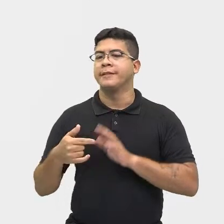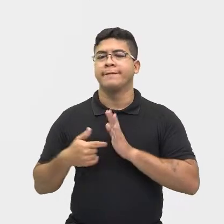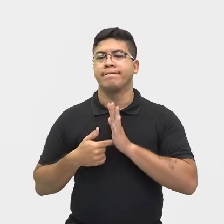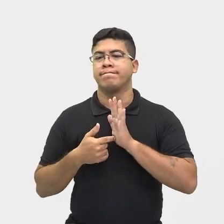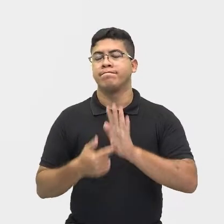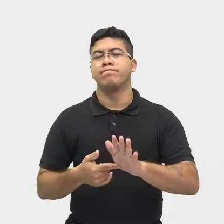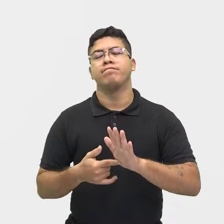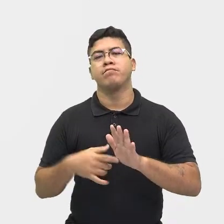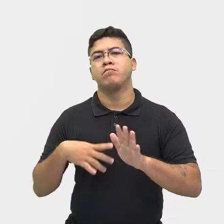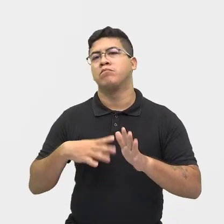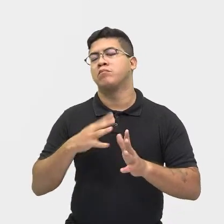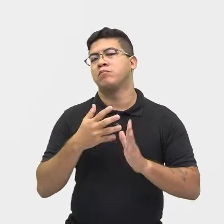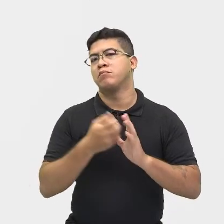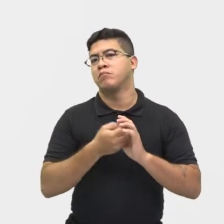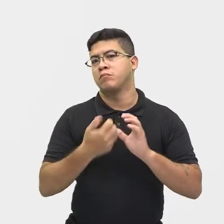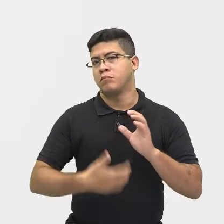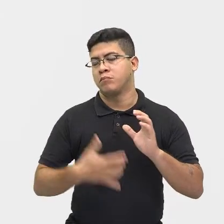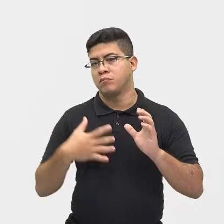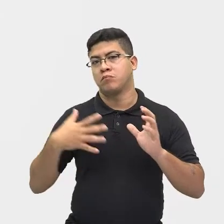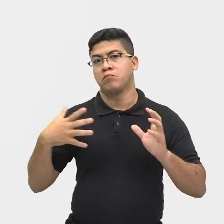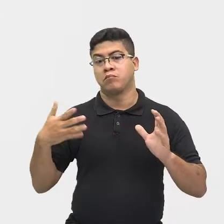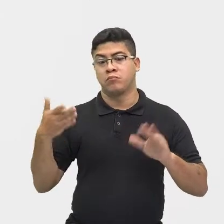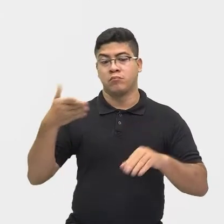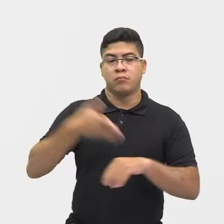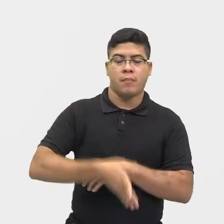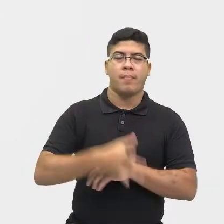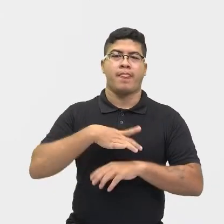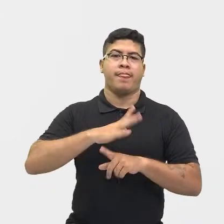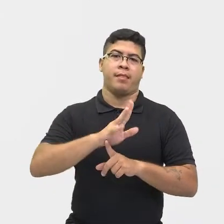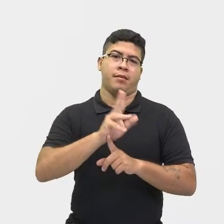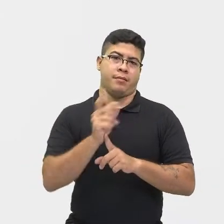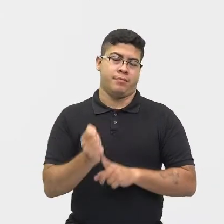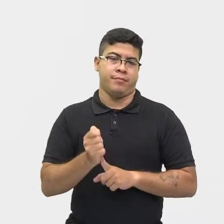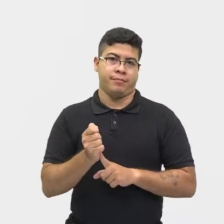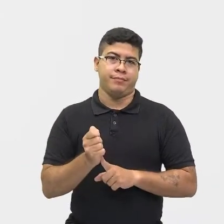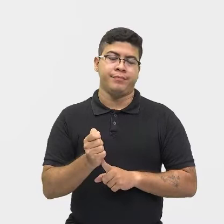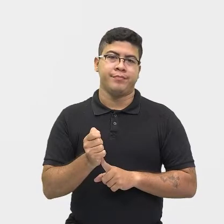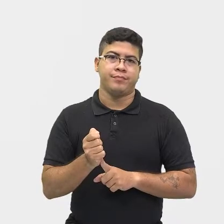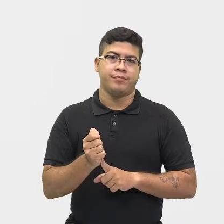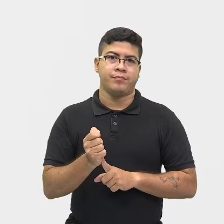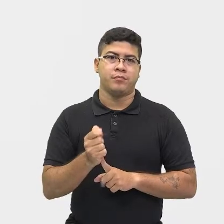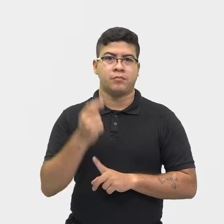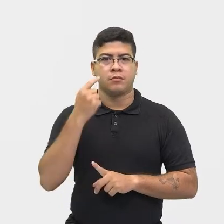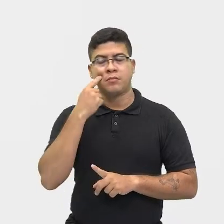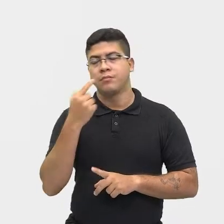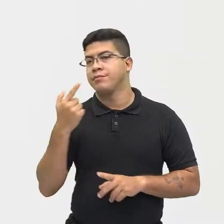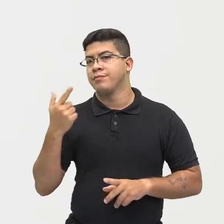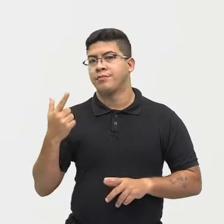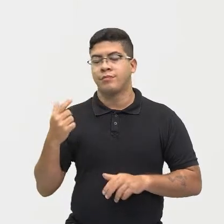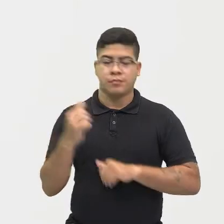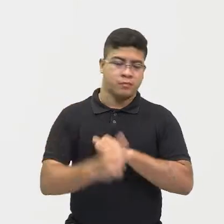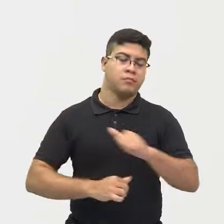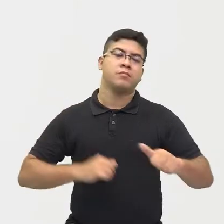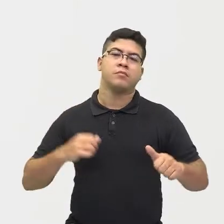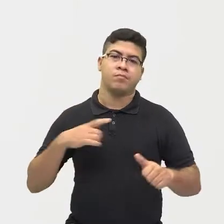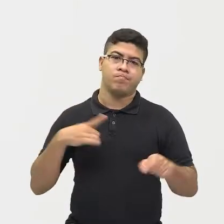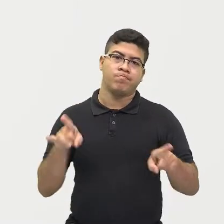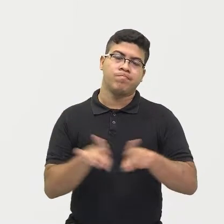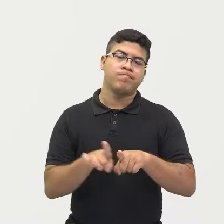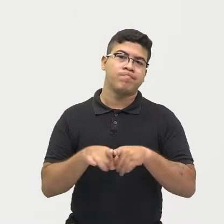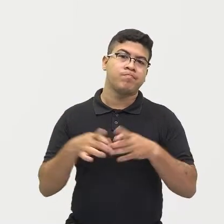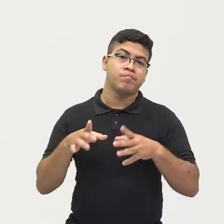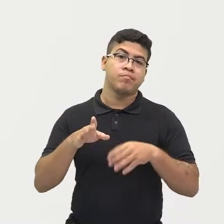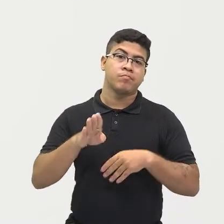essas características para a arte, esse novo tempo, né? Então, são características que vão estar ali nessa